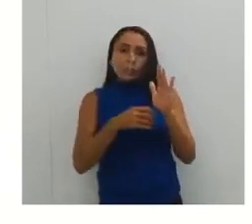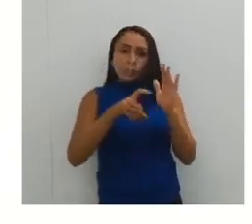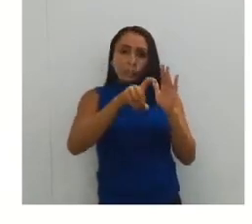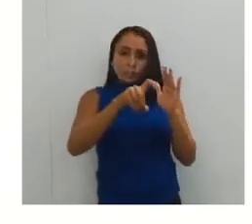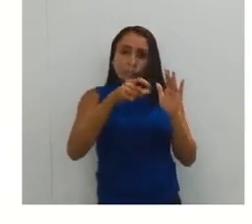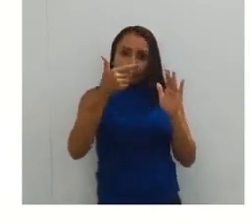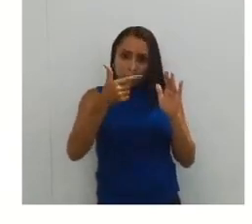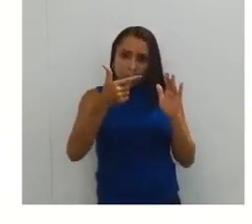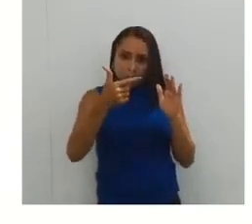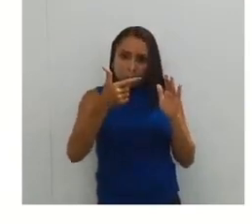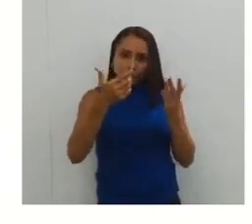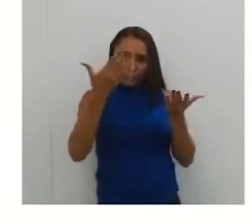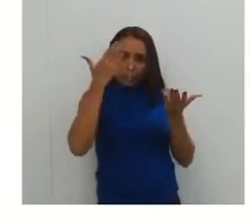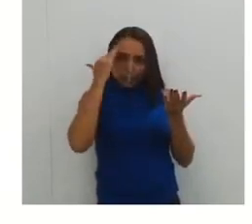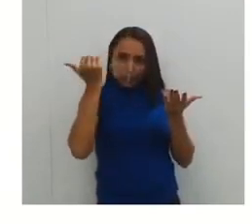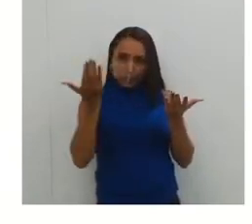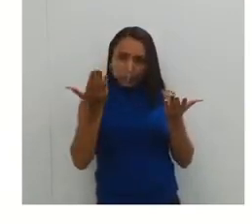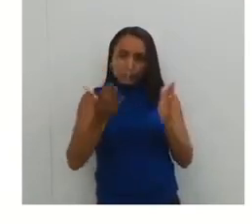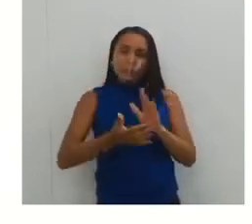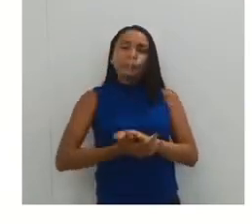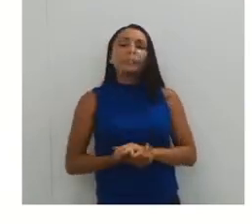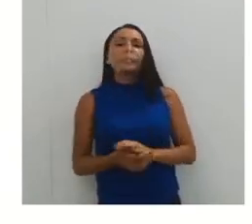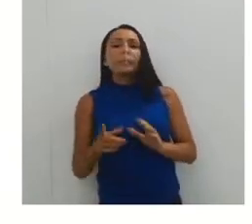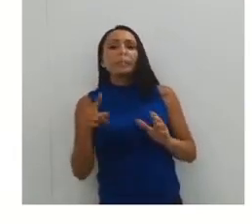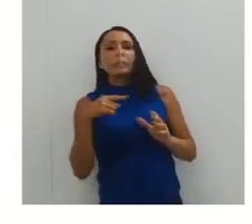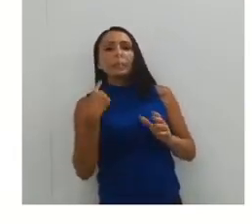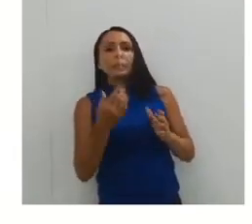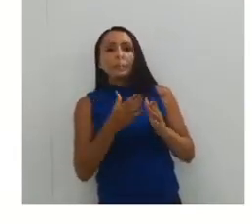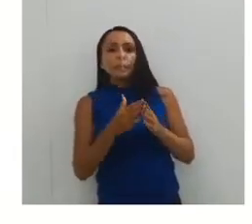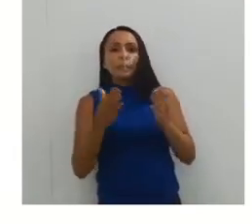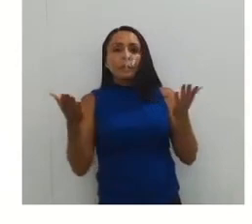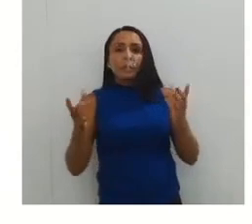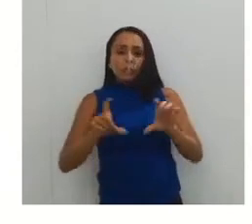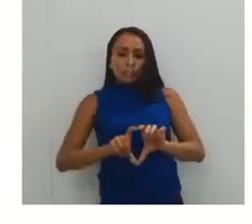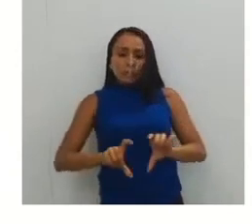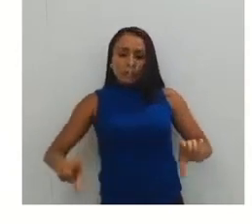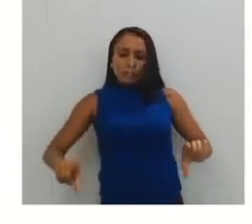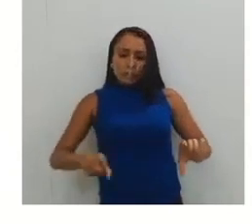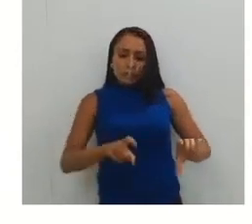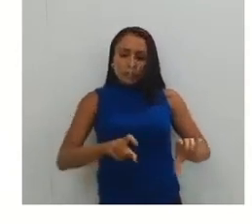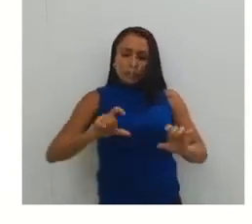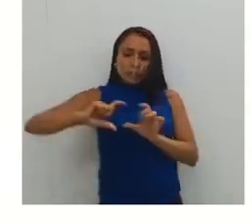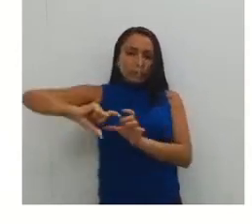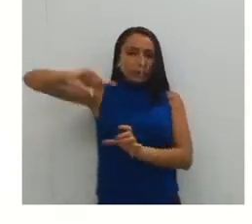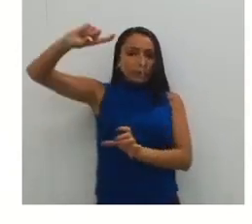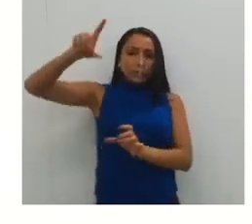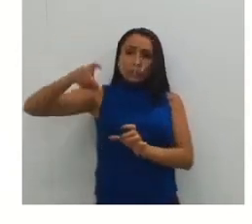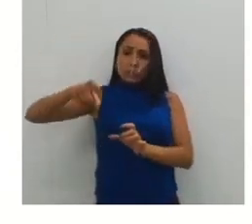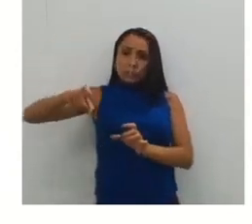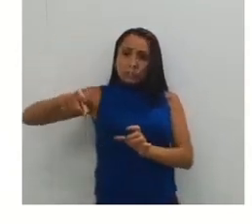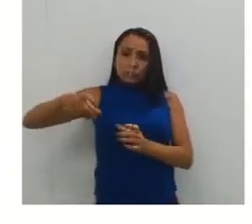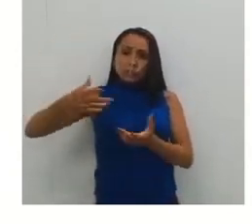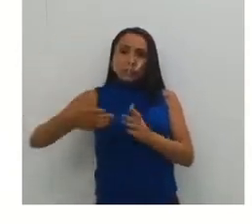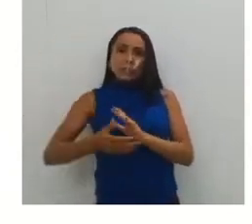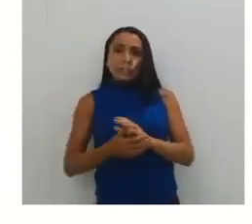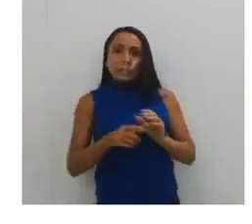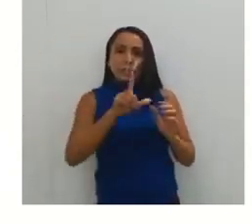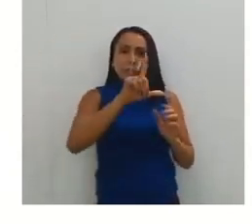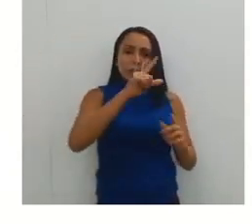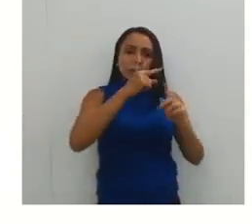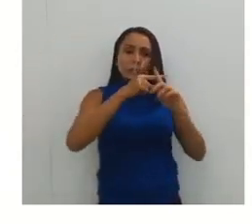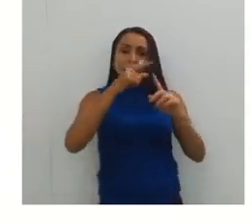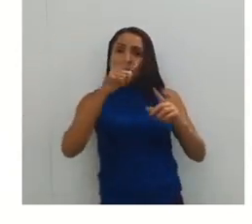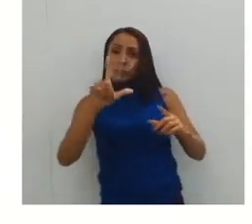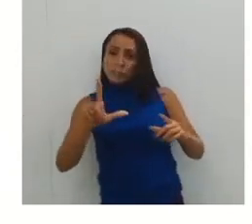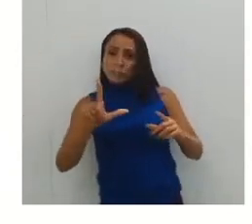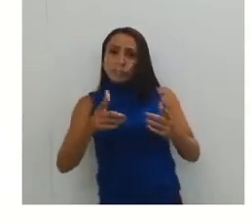quadrado. Beleza. Então, a gente sabe que um lado é x e o outro lado é x. Pois a área do quadrado é L vezes L. Se um lado é